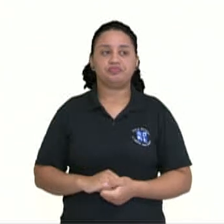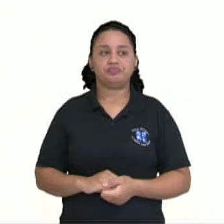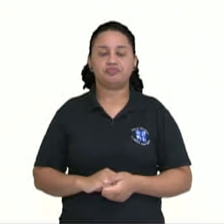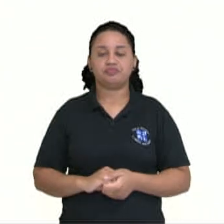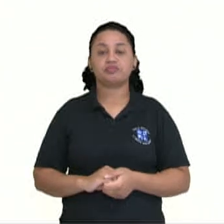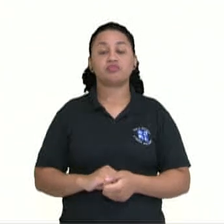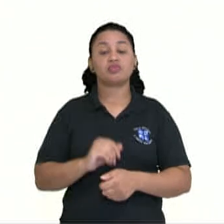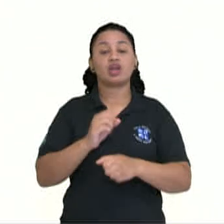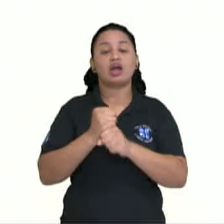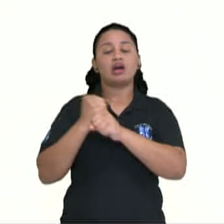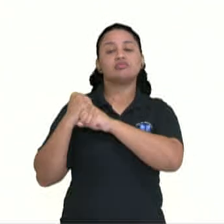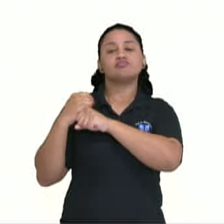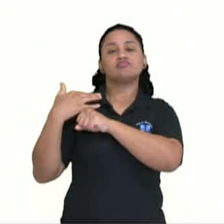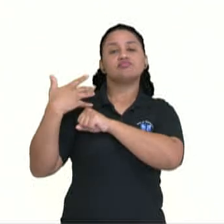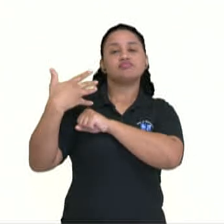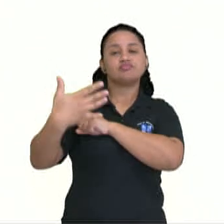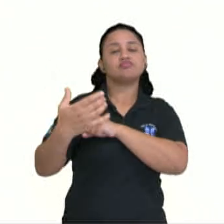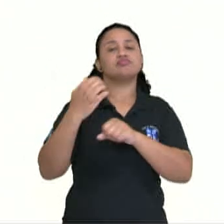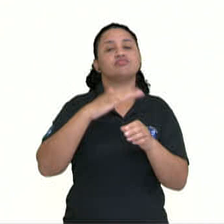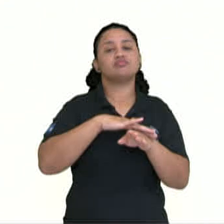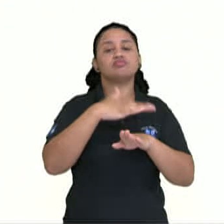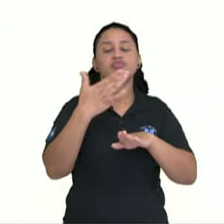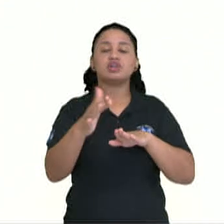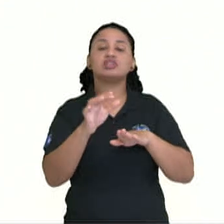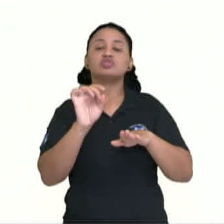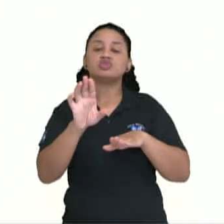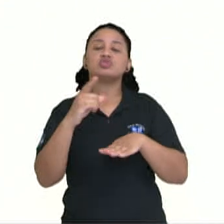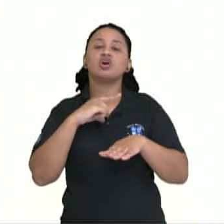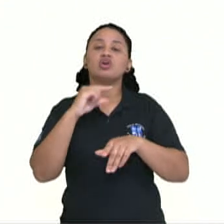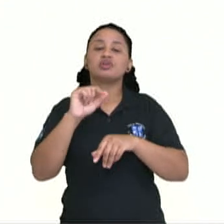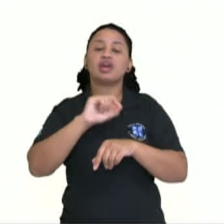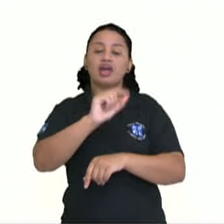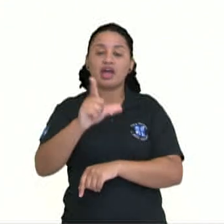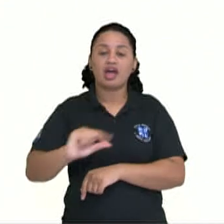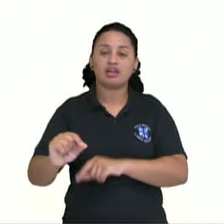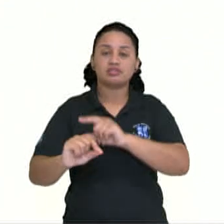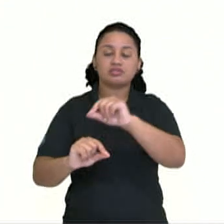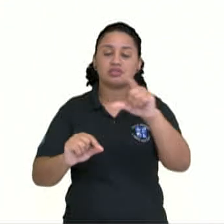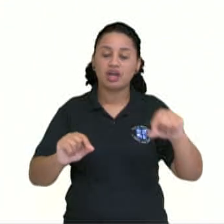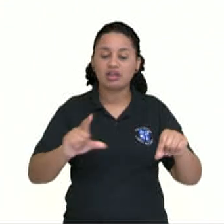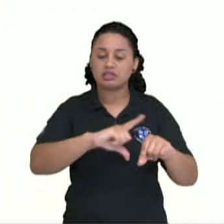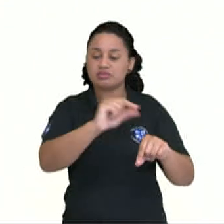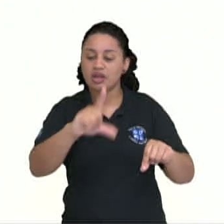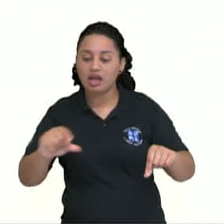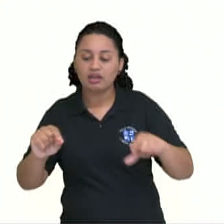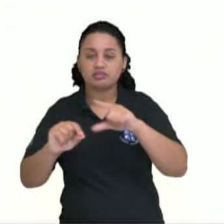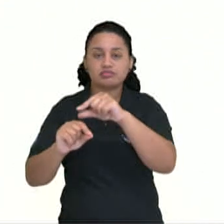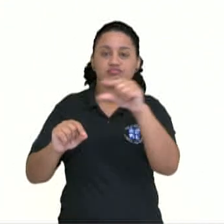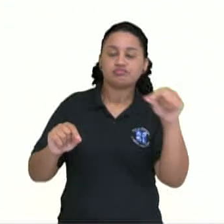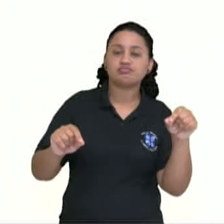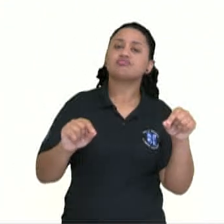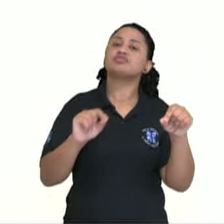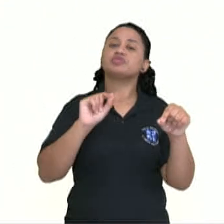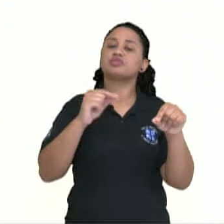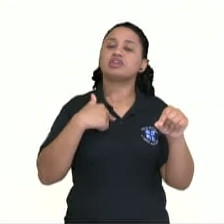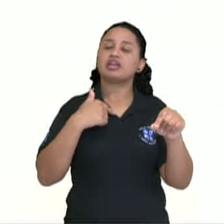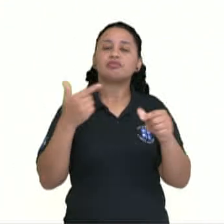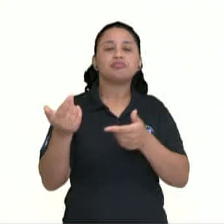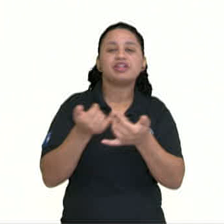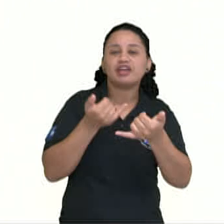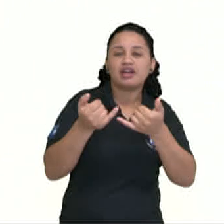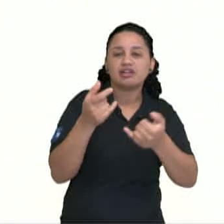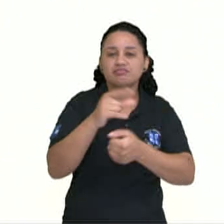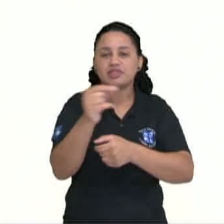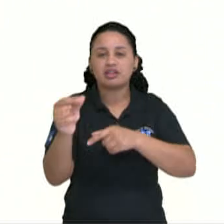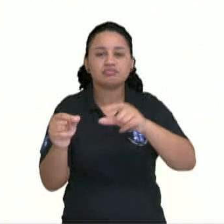Durante anos, foi povoado exclusivamente pelos ratos que o atravessavam, em corridas